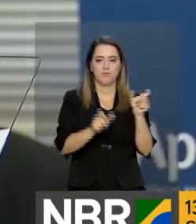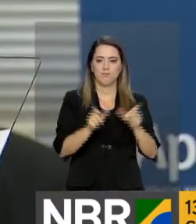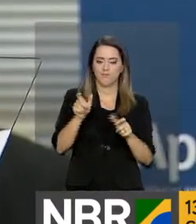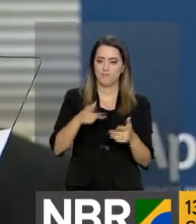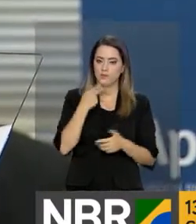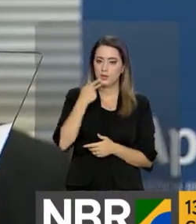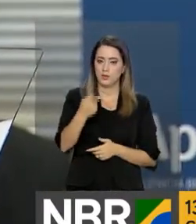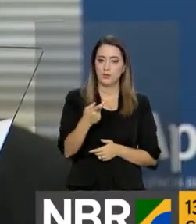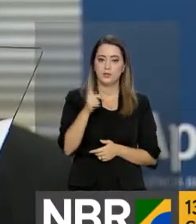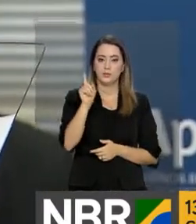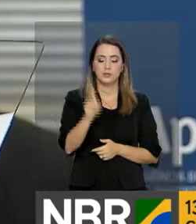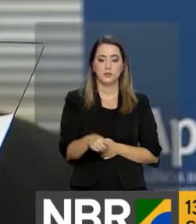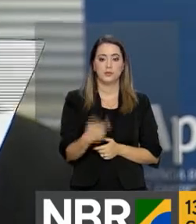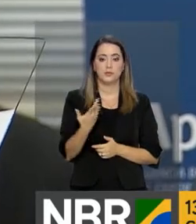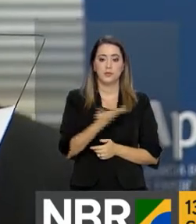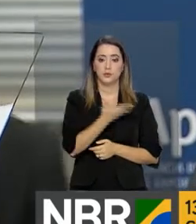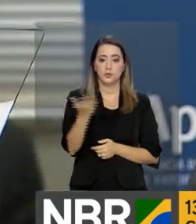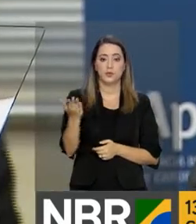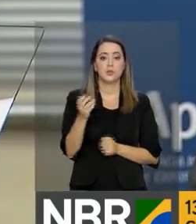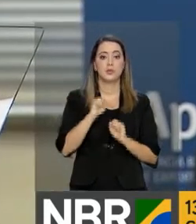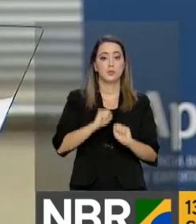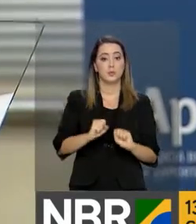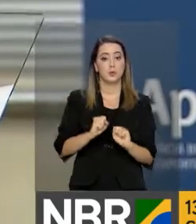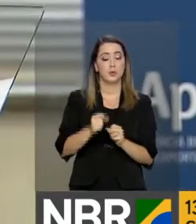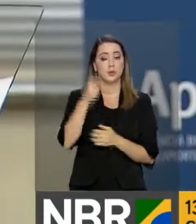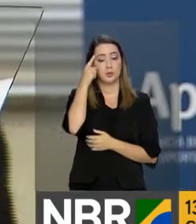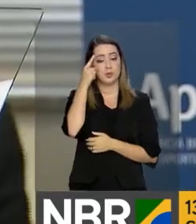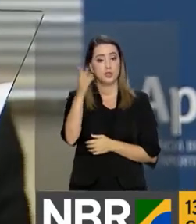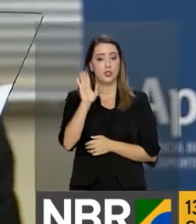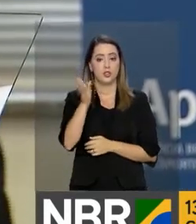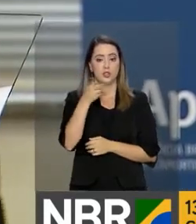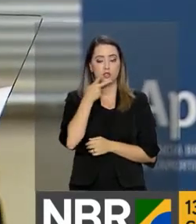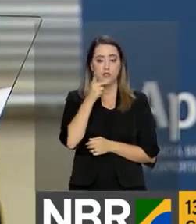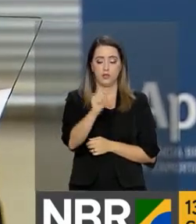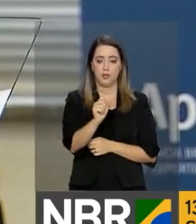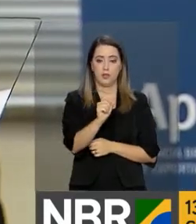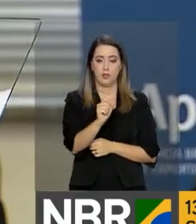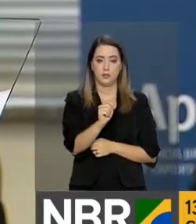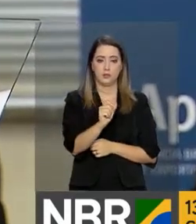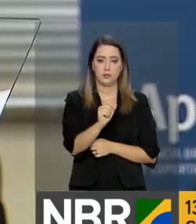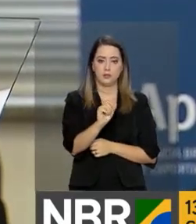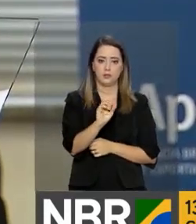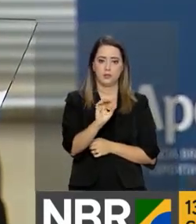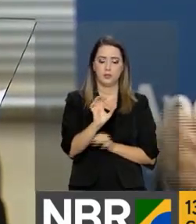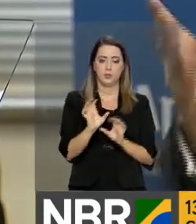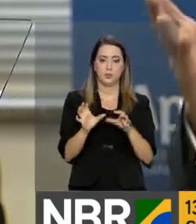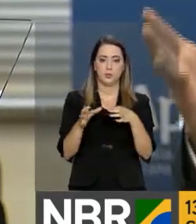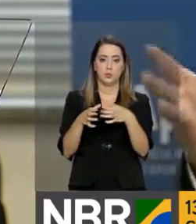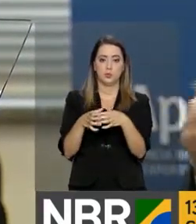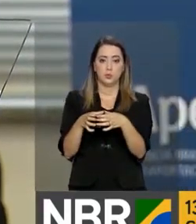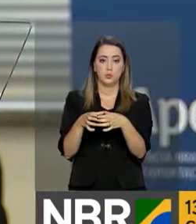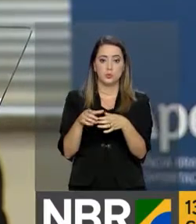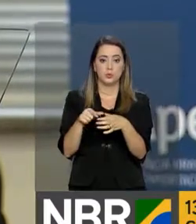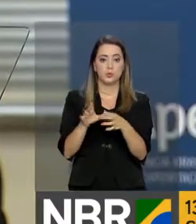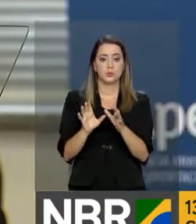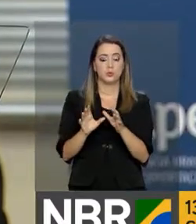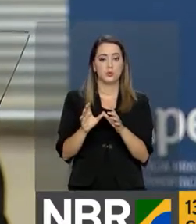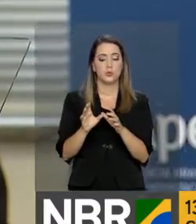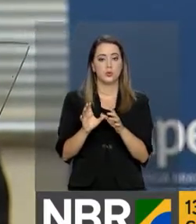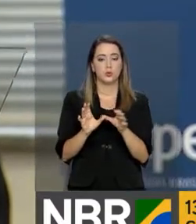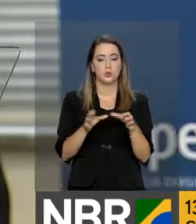e dizer que vocês podem imaginar, eu acabei de falar, viu, presidente, para um grupo da